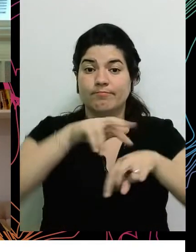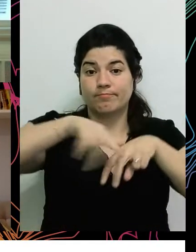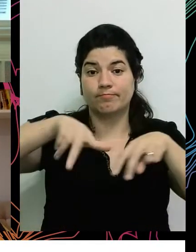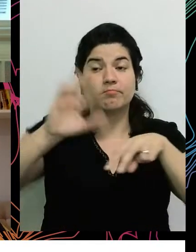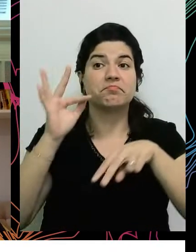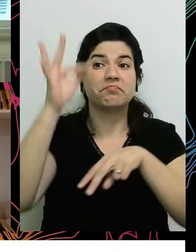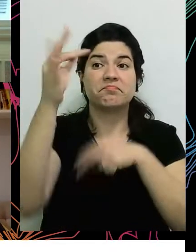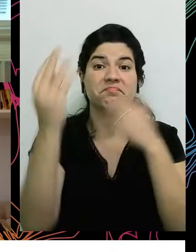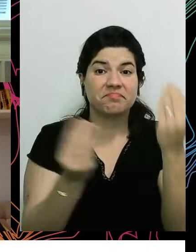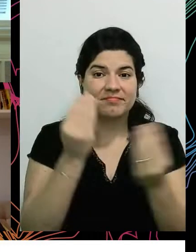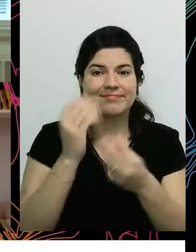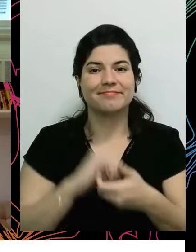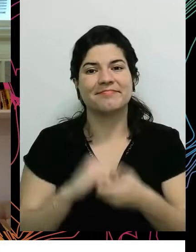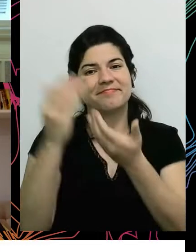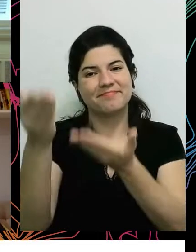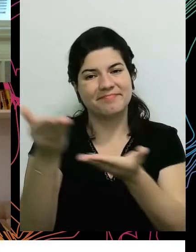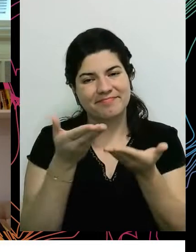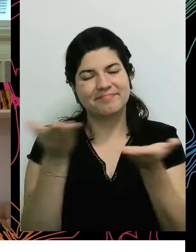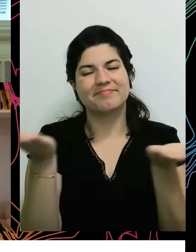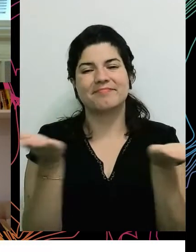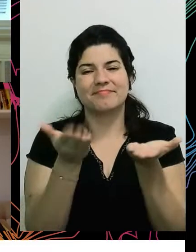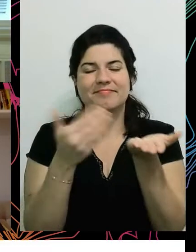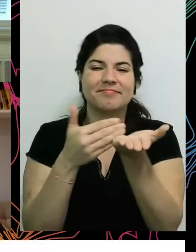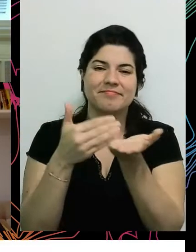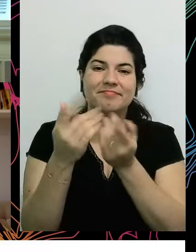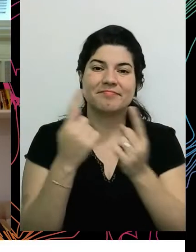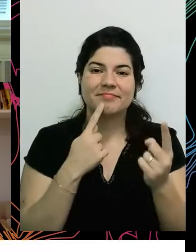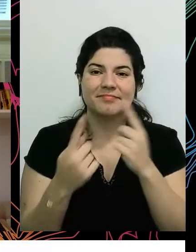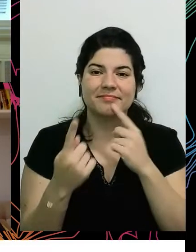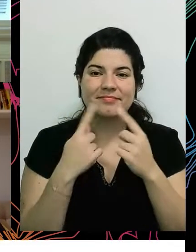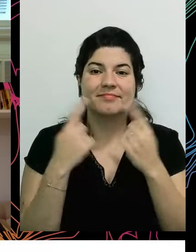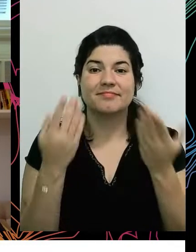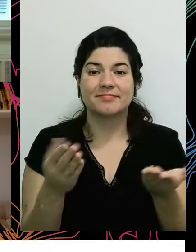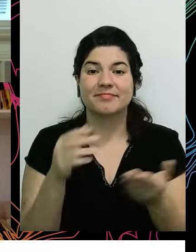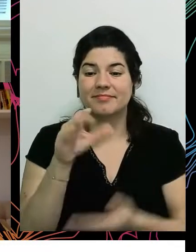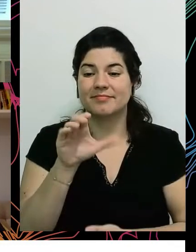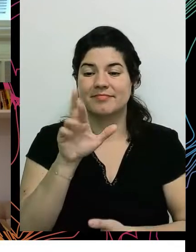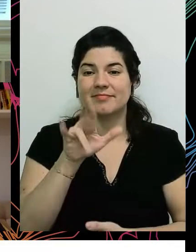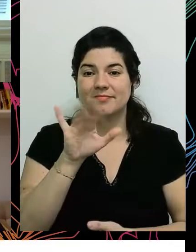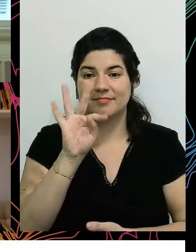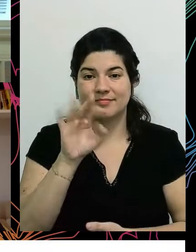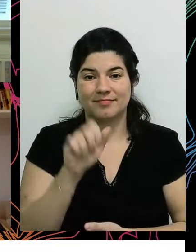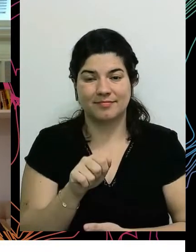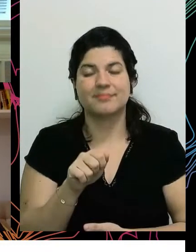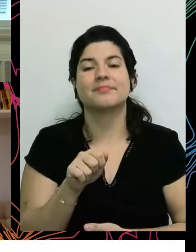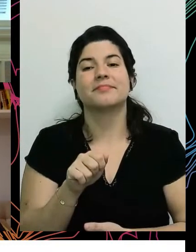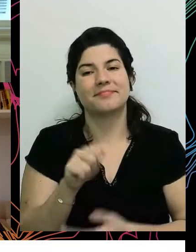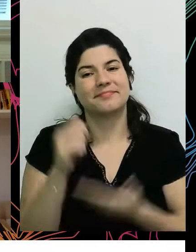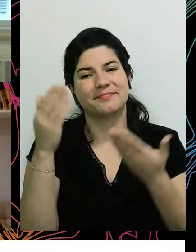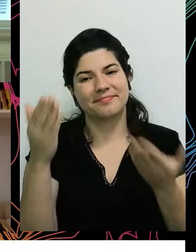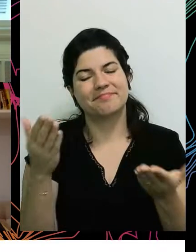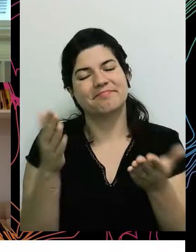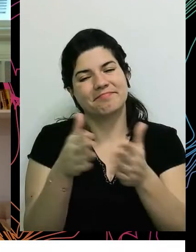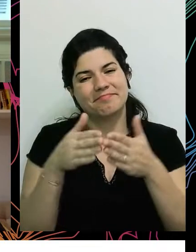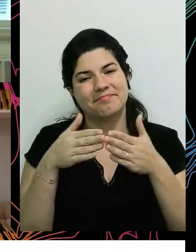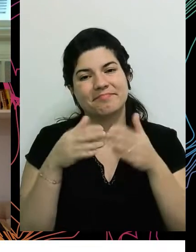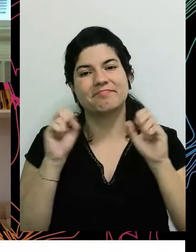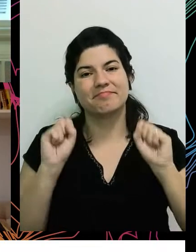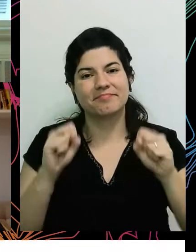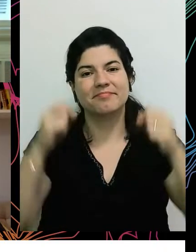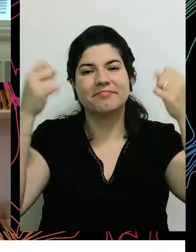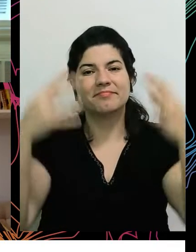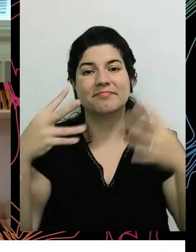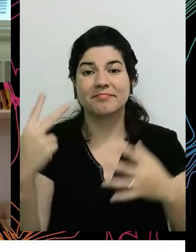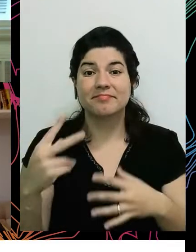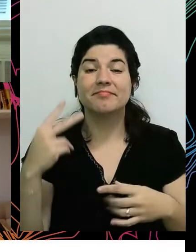Com isso, eu chamo, então, para a gente iniciar o nosso diálogo, a Cristina. Cristina, por gentileza, se você puder contar para a gente um